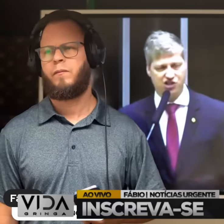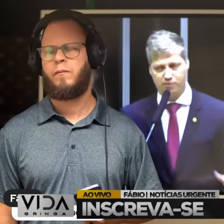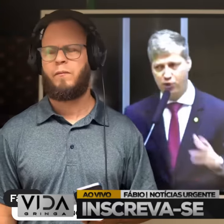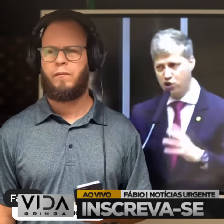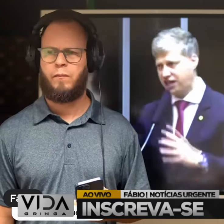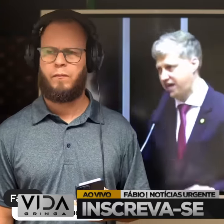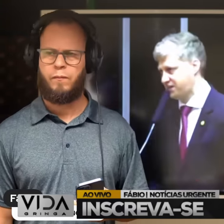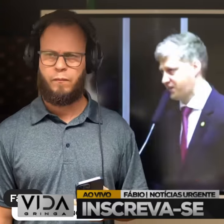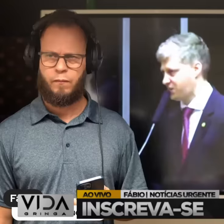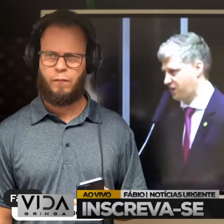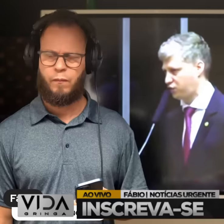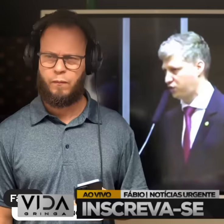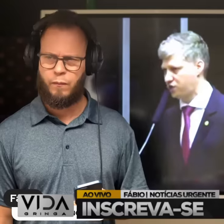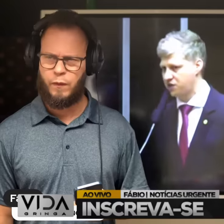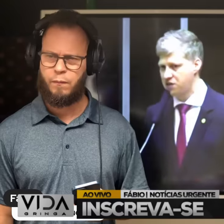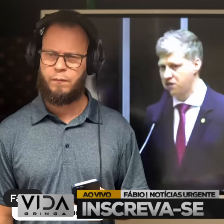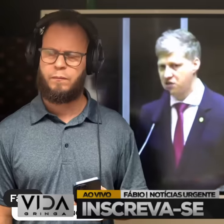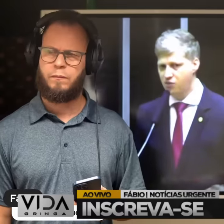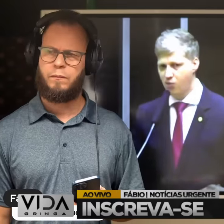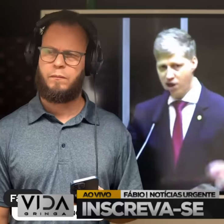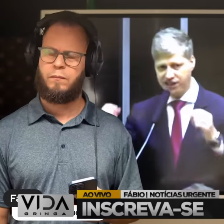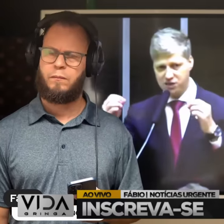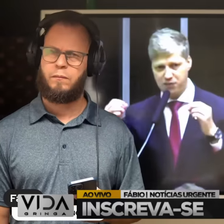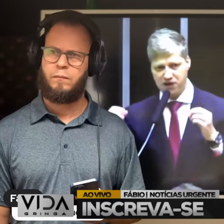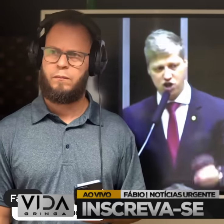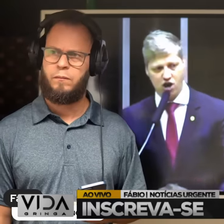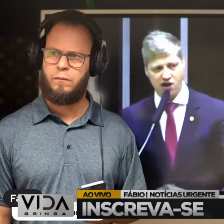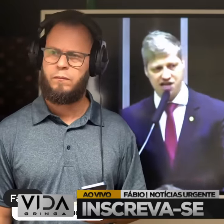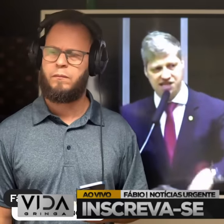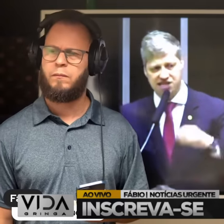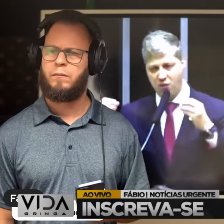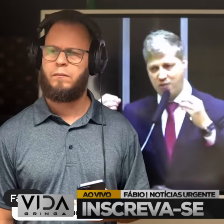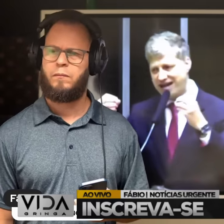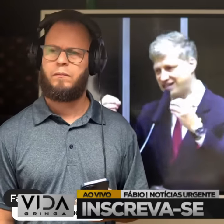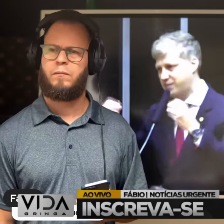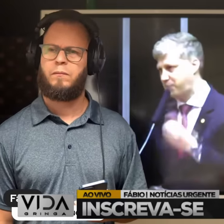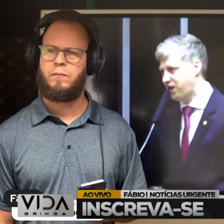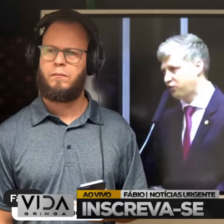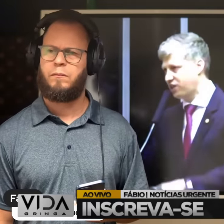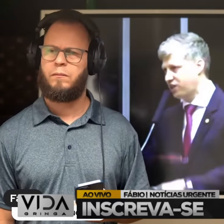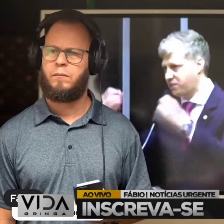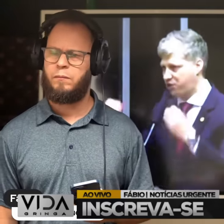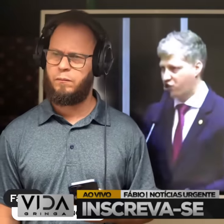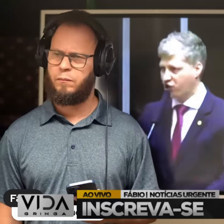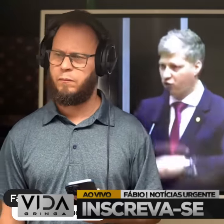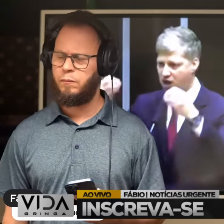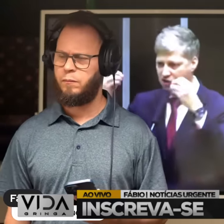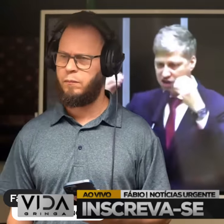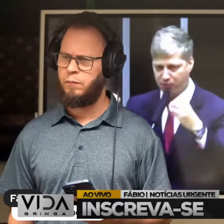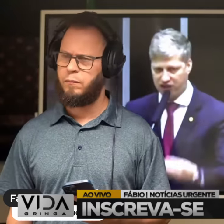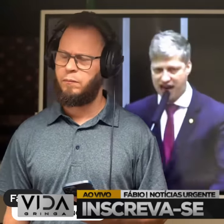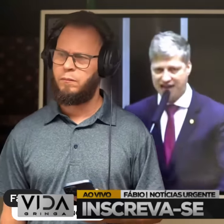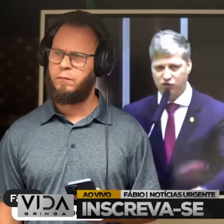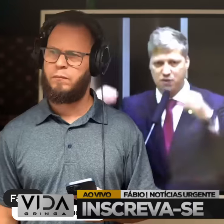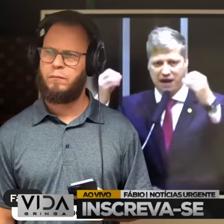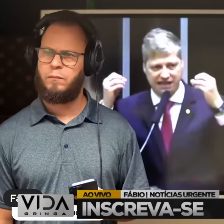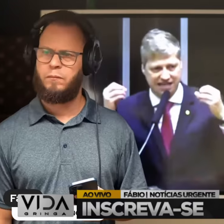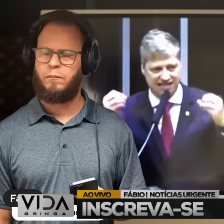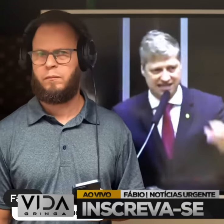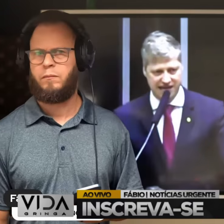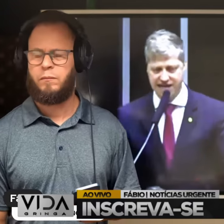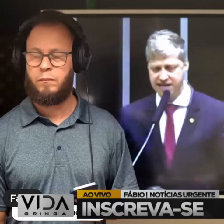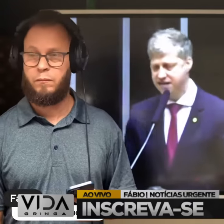sociais de busca dessas assinaturas. Muitas pessoas estão participando desse pedido aos deputados para